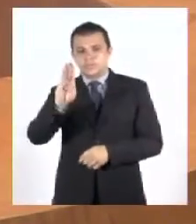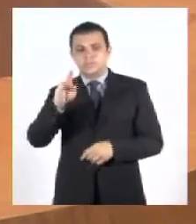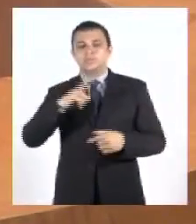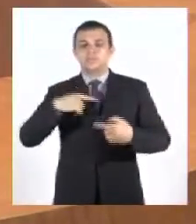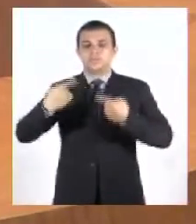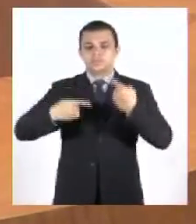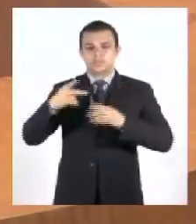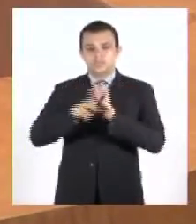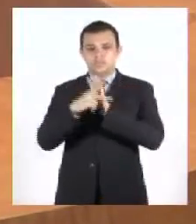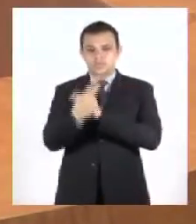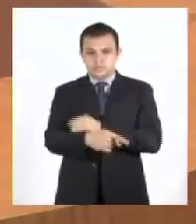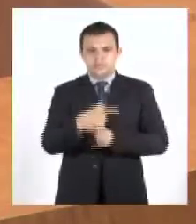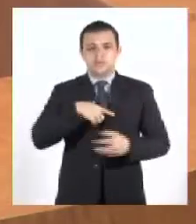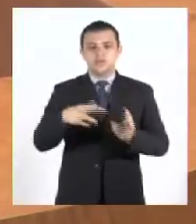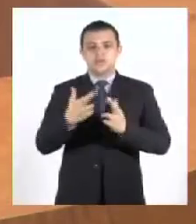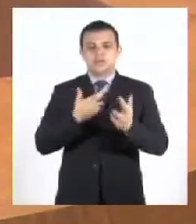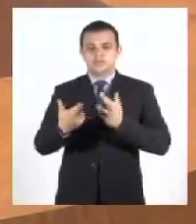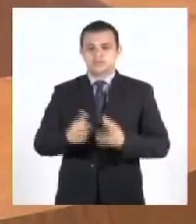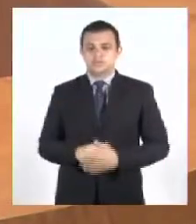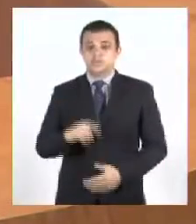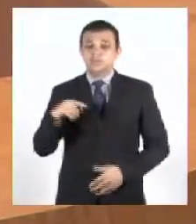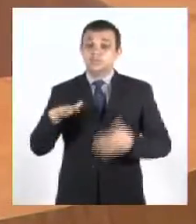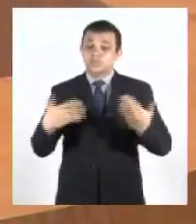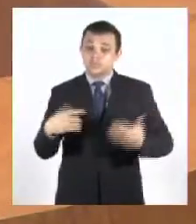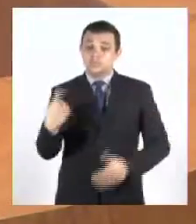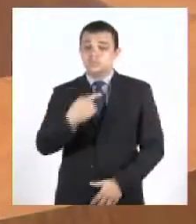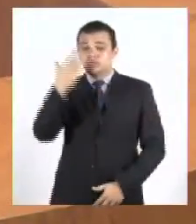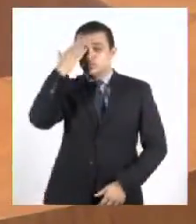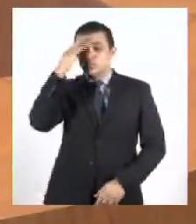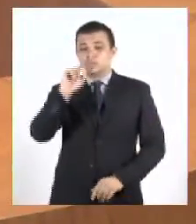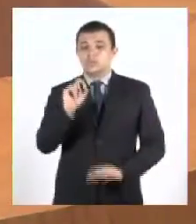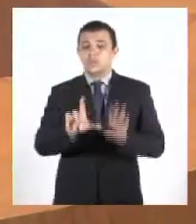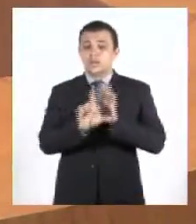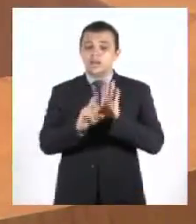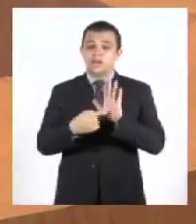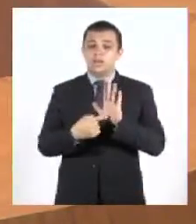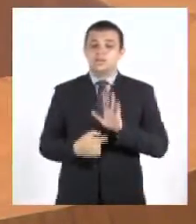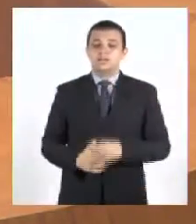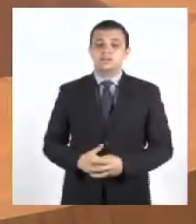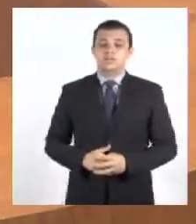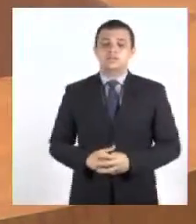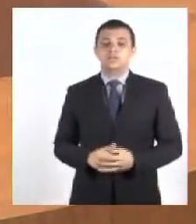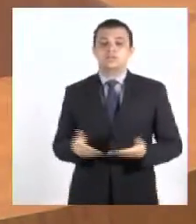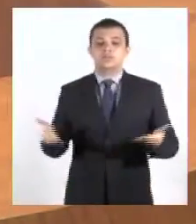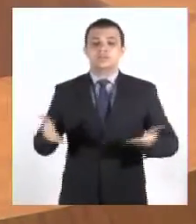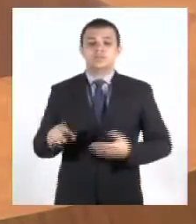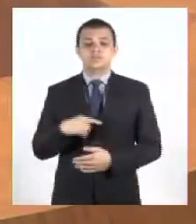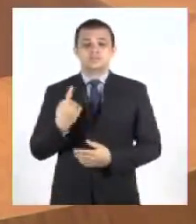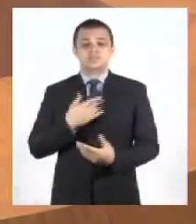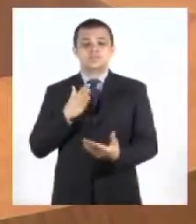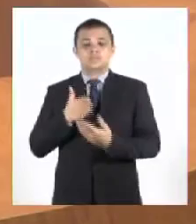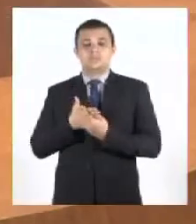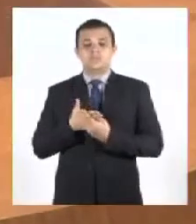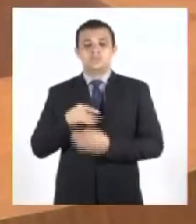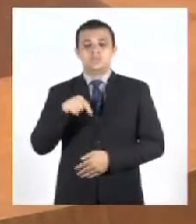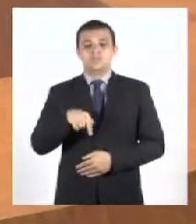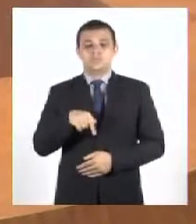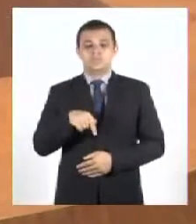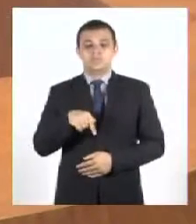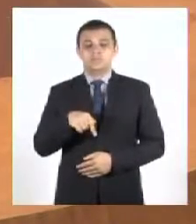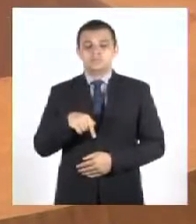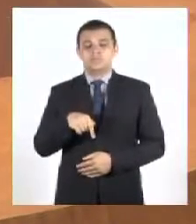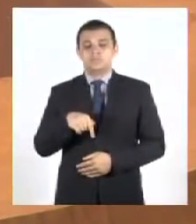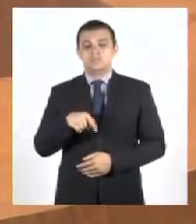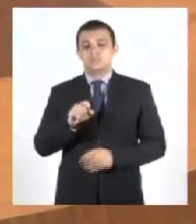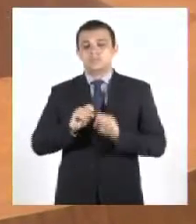presidente, entendemos que esta lei, que ora protocolamos nessa casa,